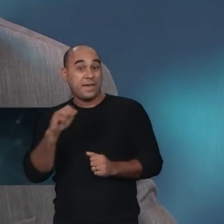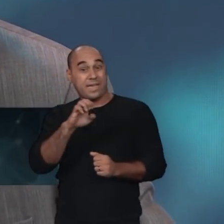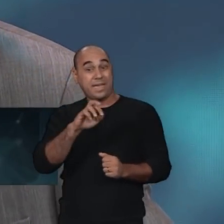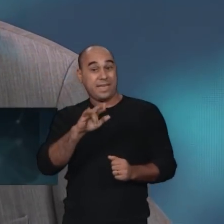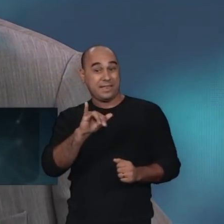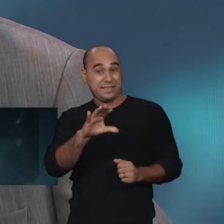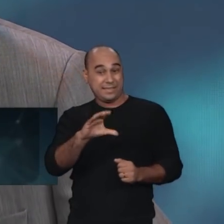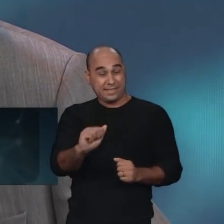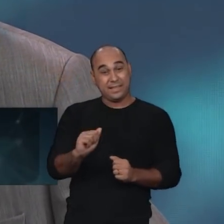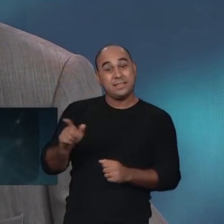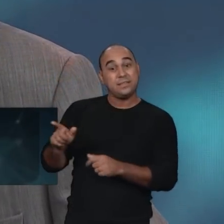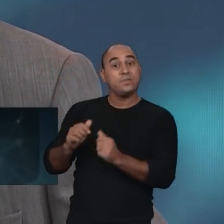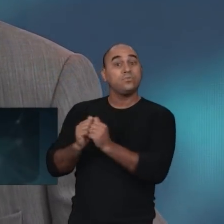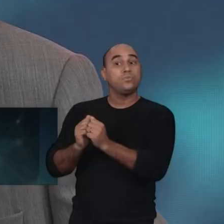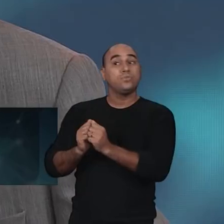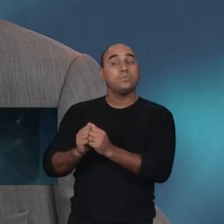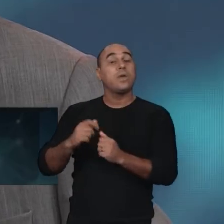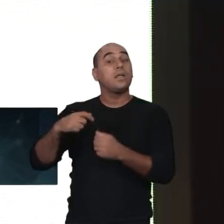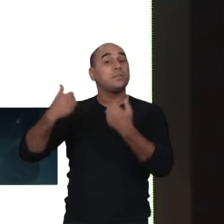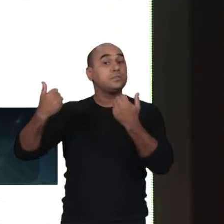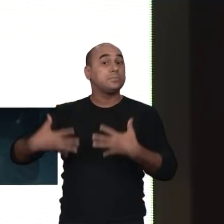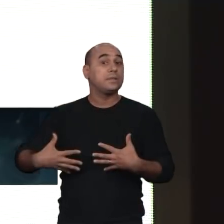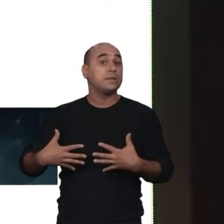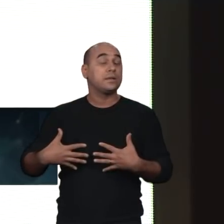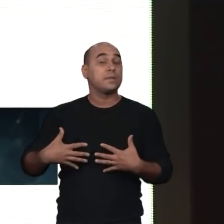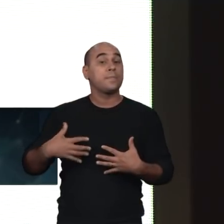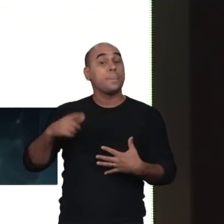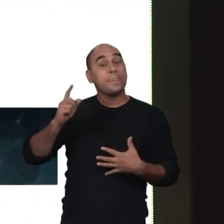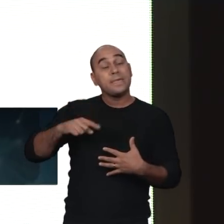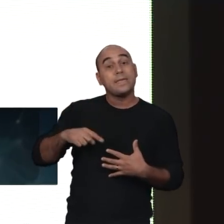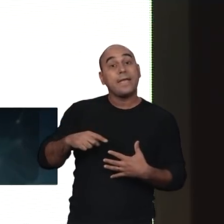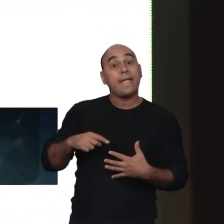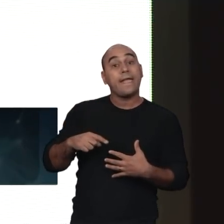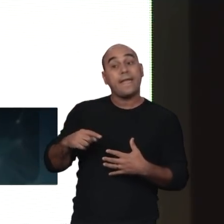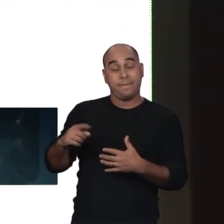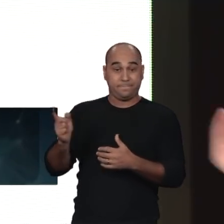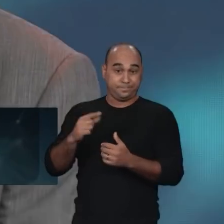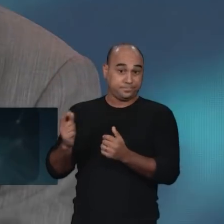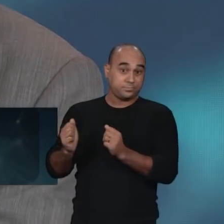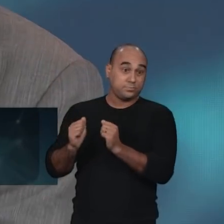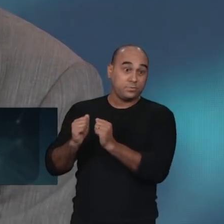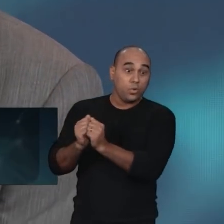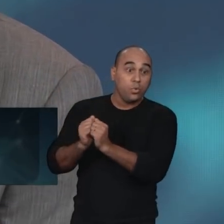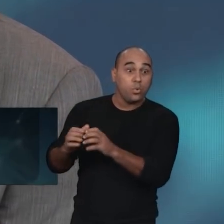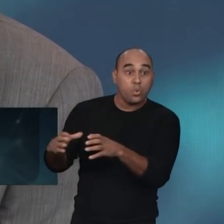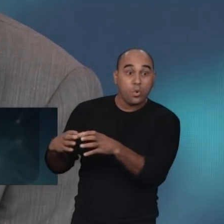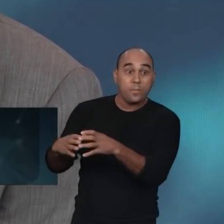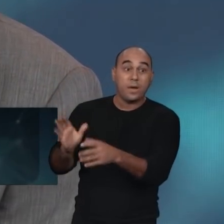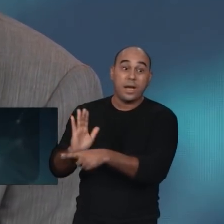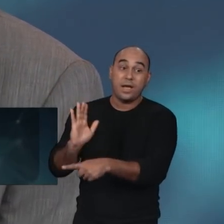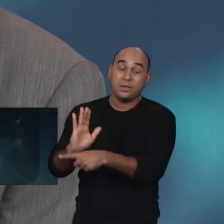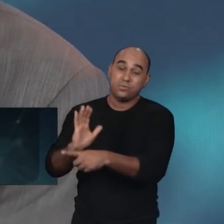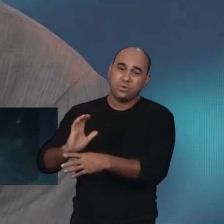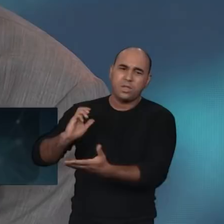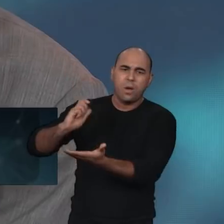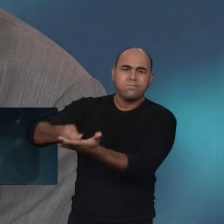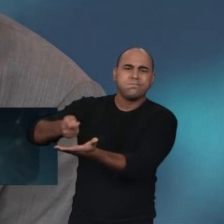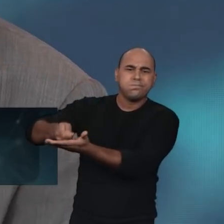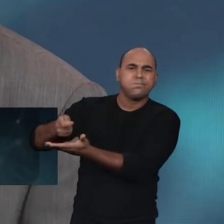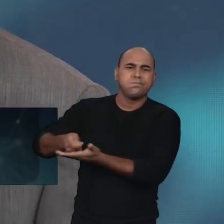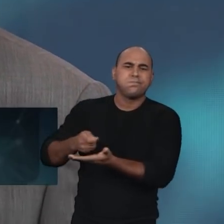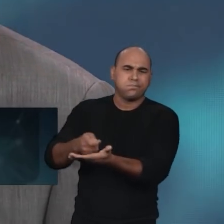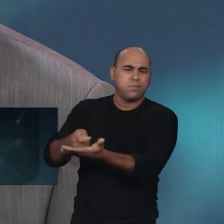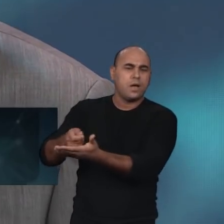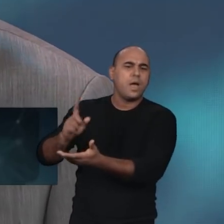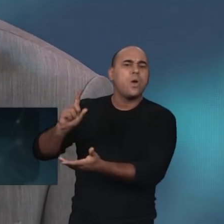Esses dias você falou dos Anjos da Esperança, que são eles que mantêm a Novo Tempo e fazem com que programas como esses aqui, um programa como